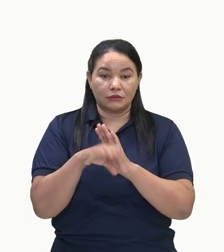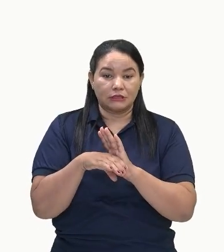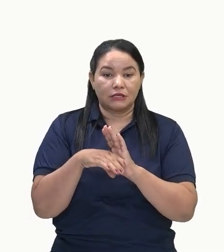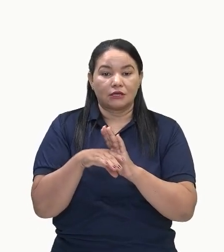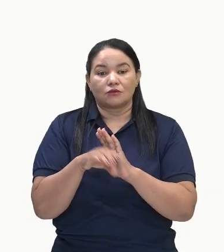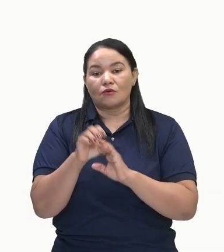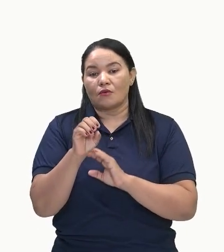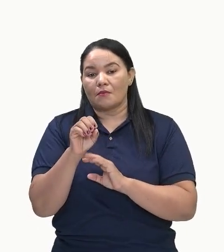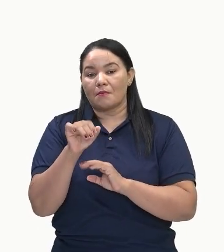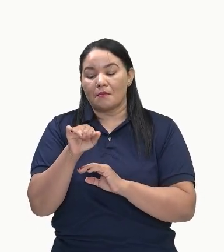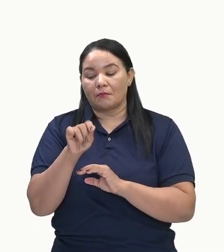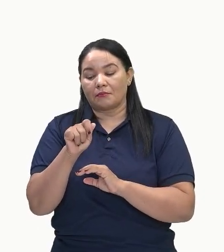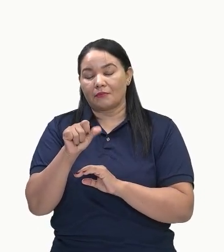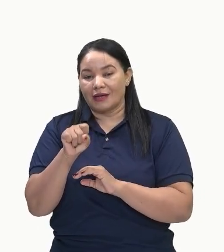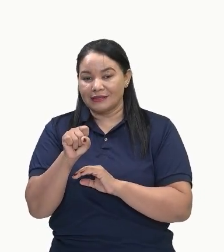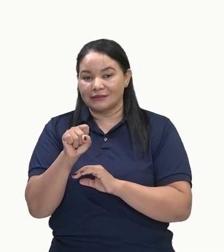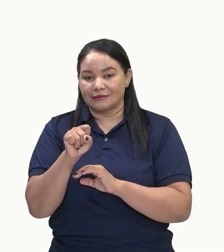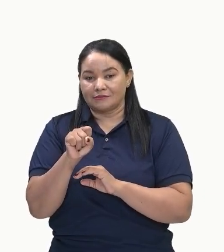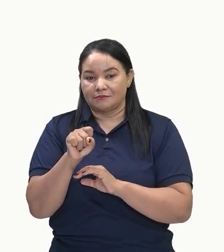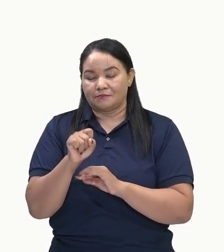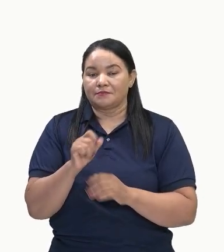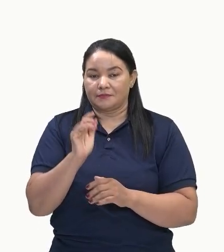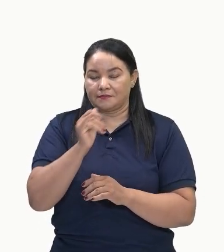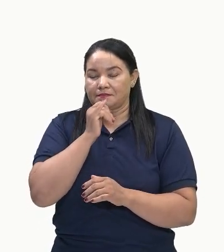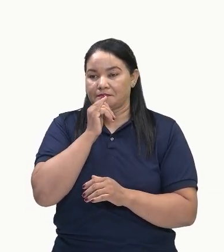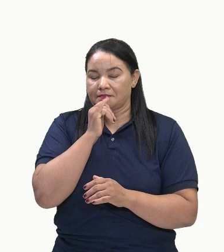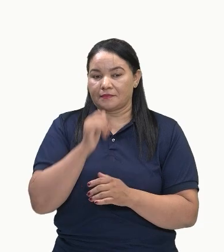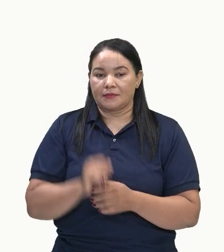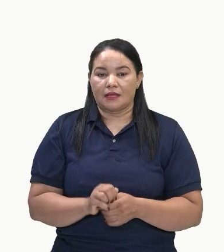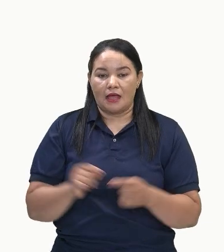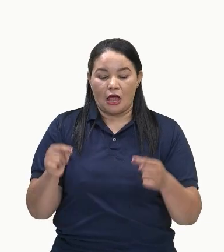à massa. Exemplos.